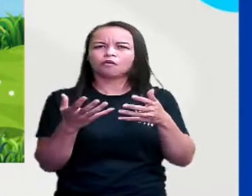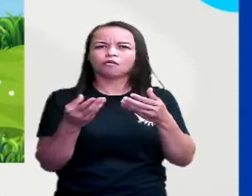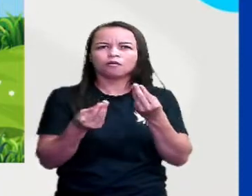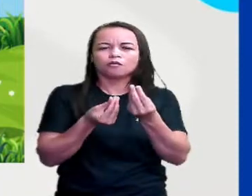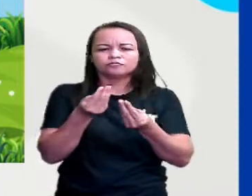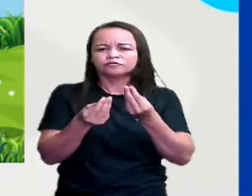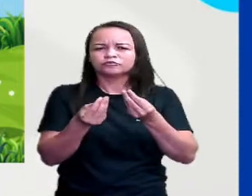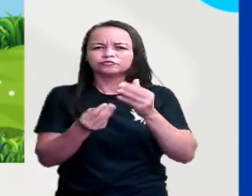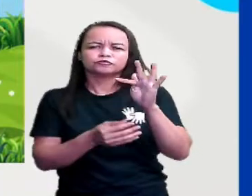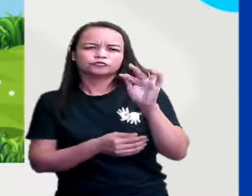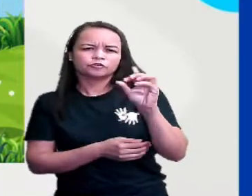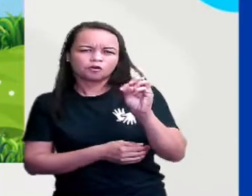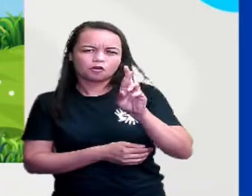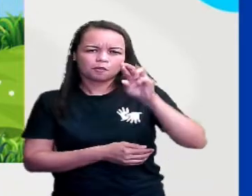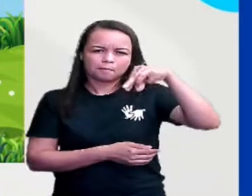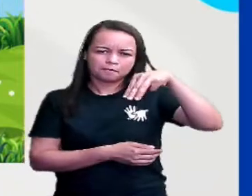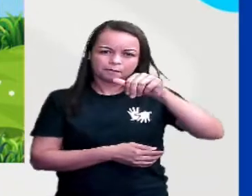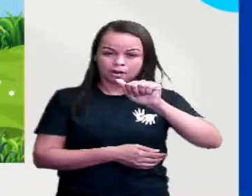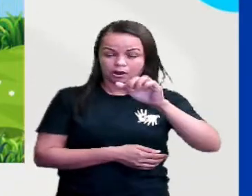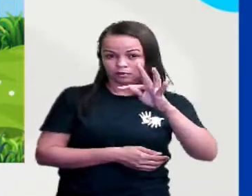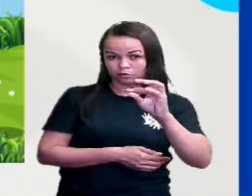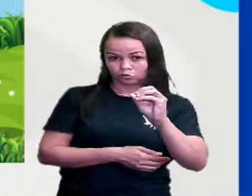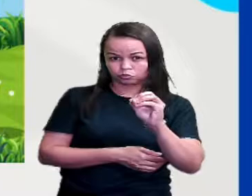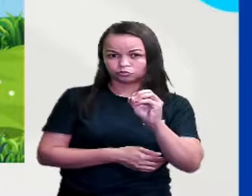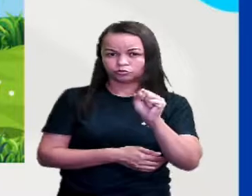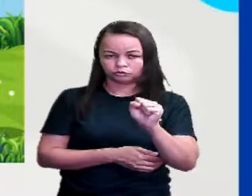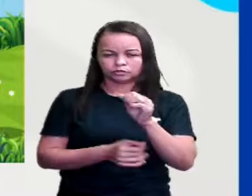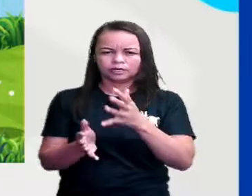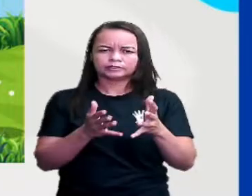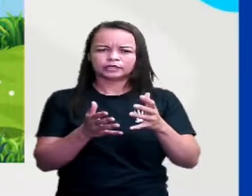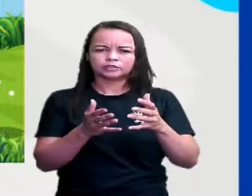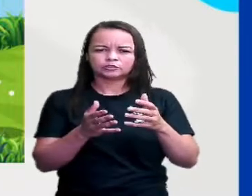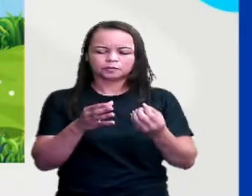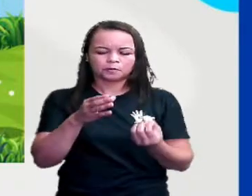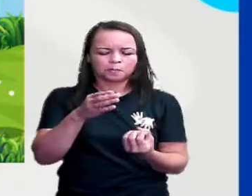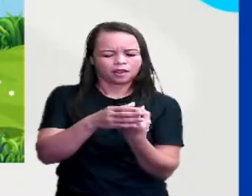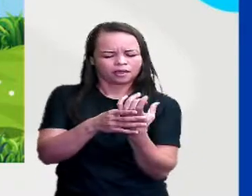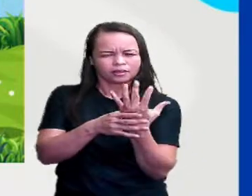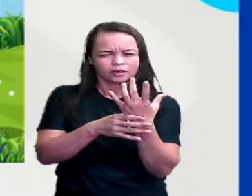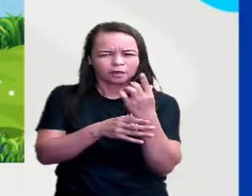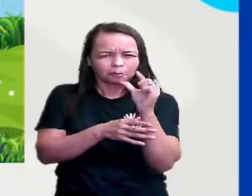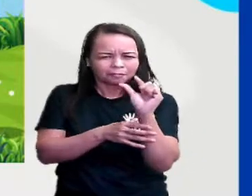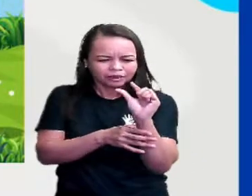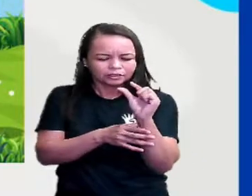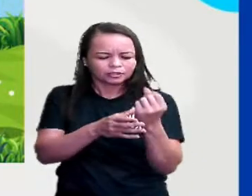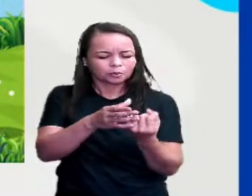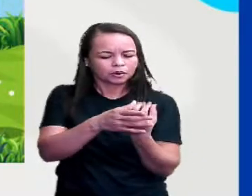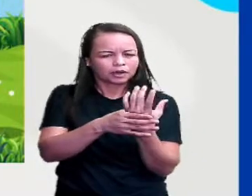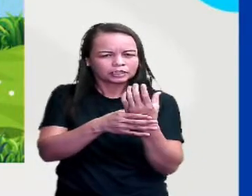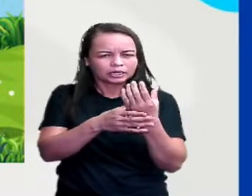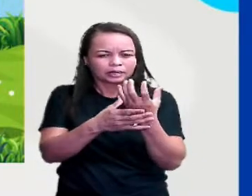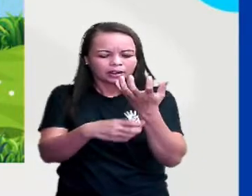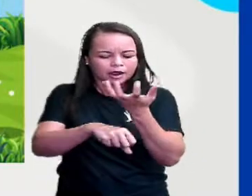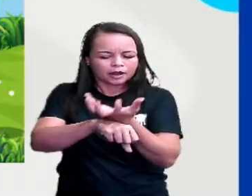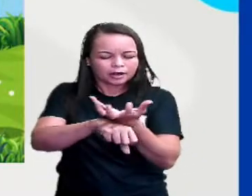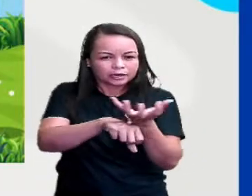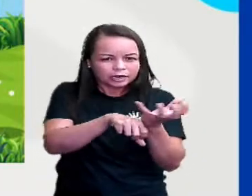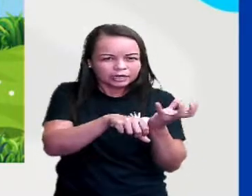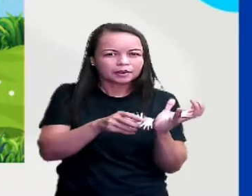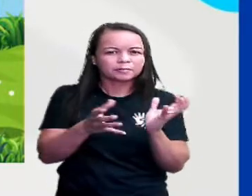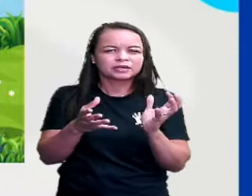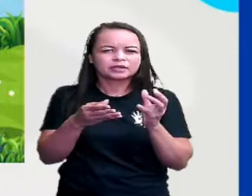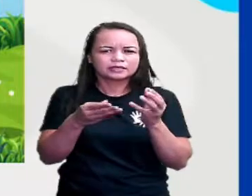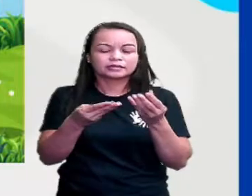de formatos, tá certo? Desde plantinhas pequenininhas, como gramíneas, né? Aquelas plantas mais delicadas